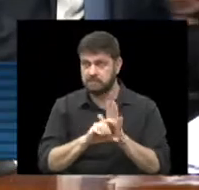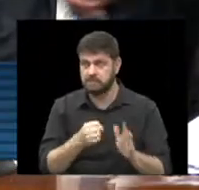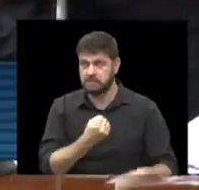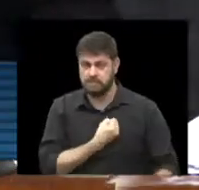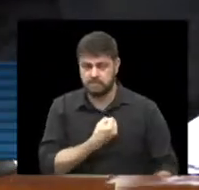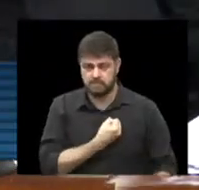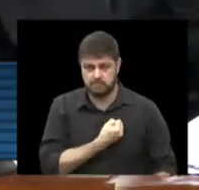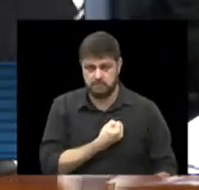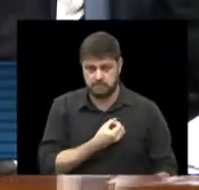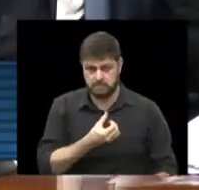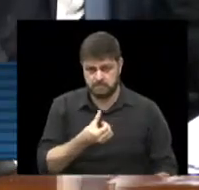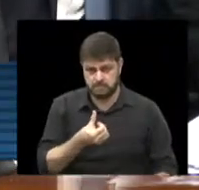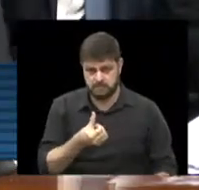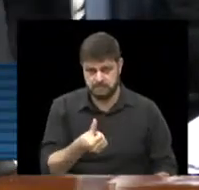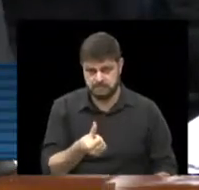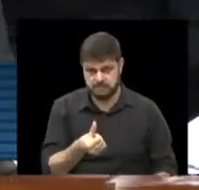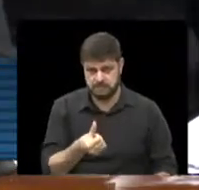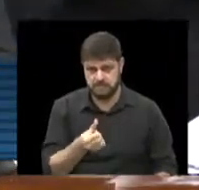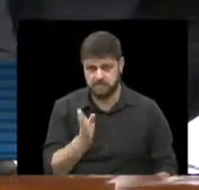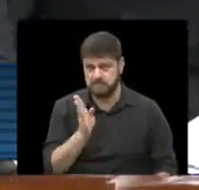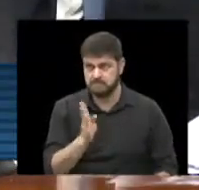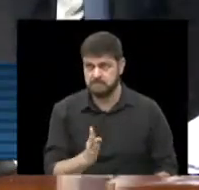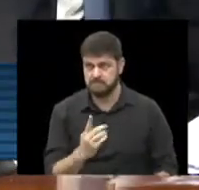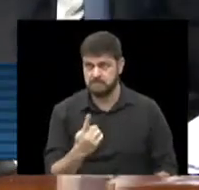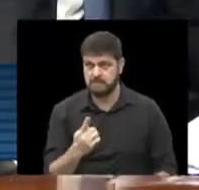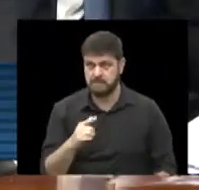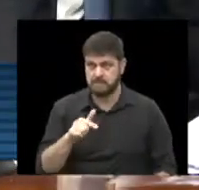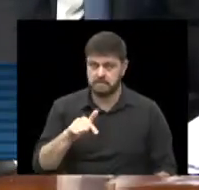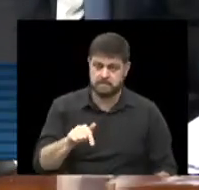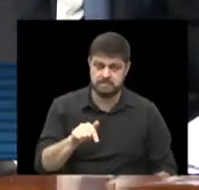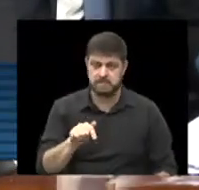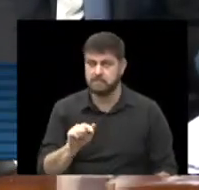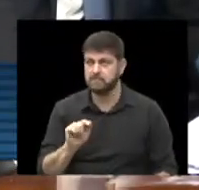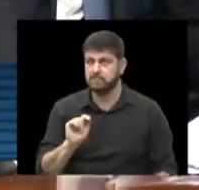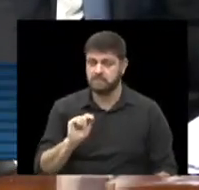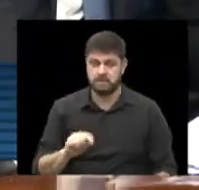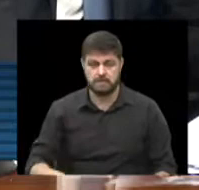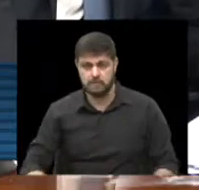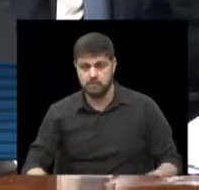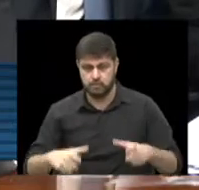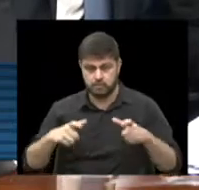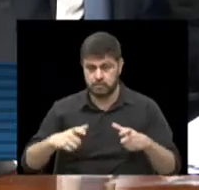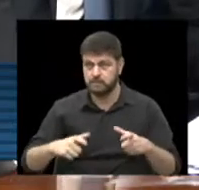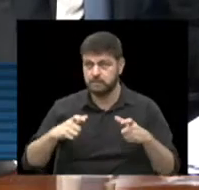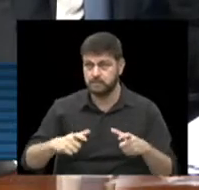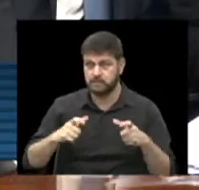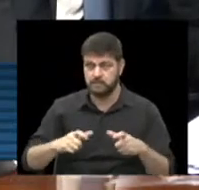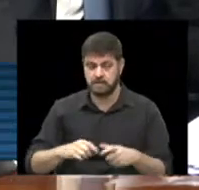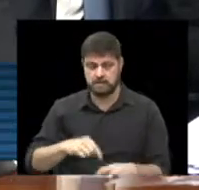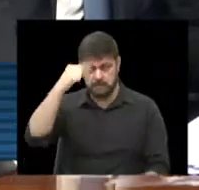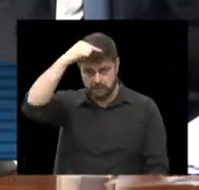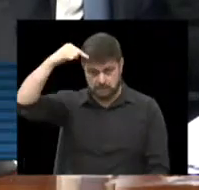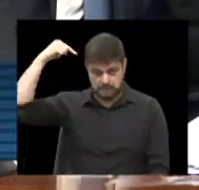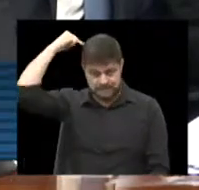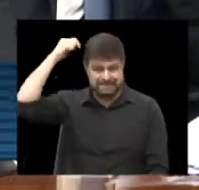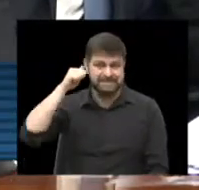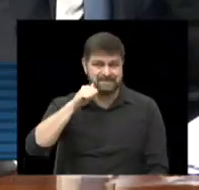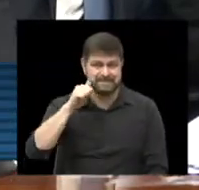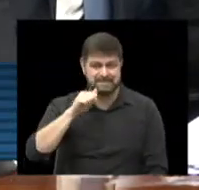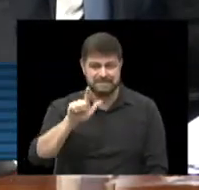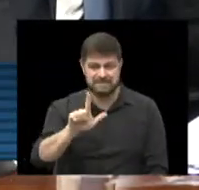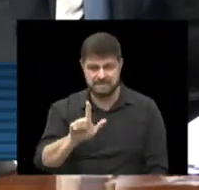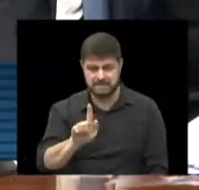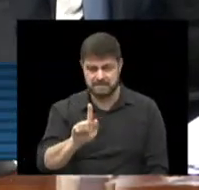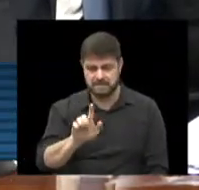1681/2017, devidamente aprovado. O item 2, segundo discussão e votação, projeto de lei complementar 06/2017,